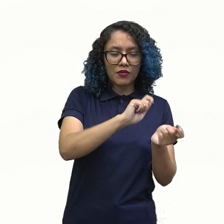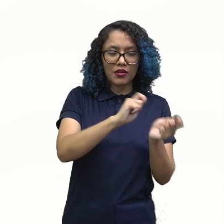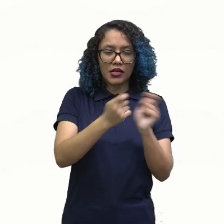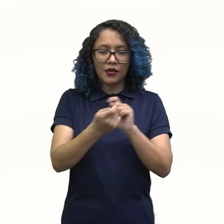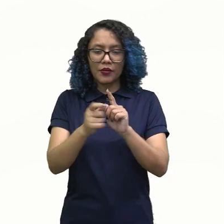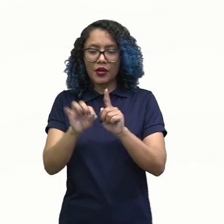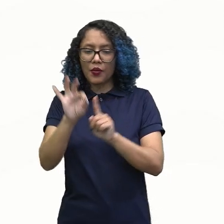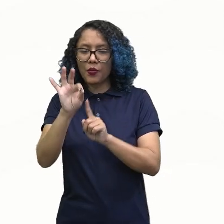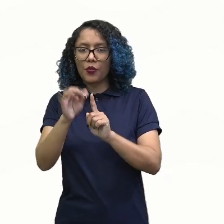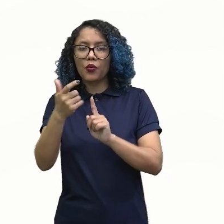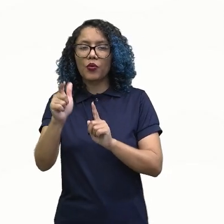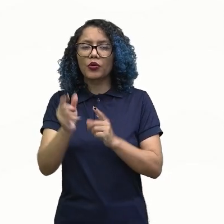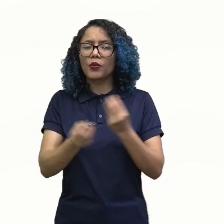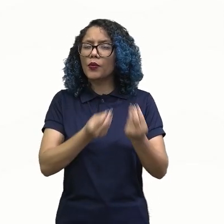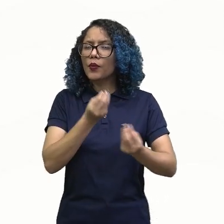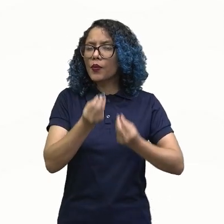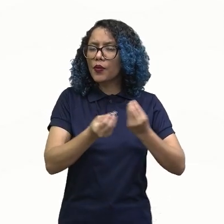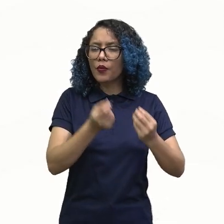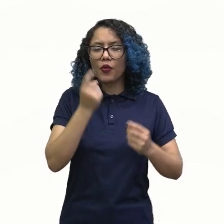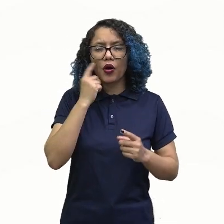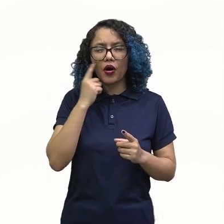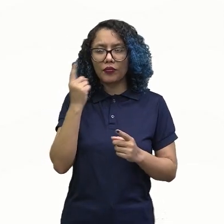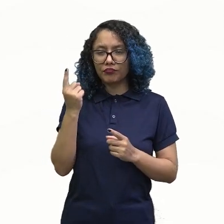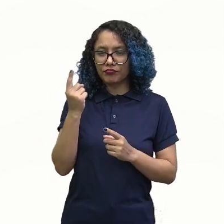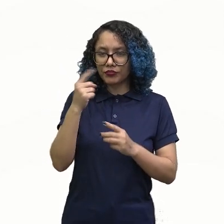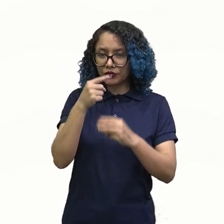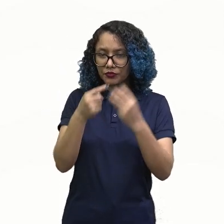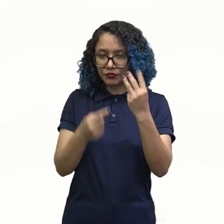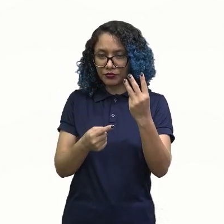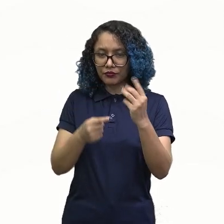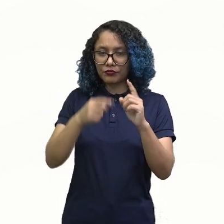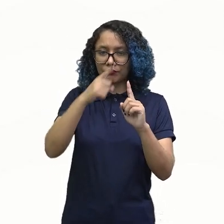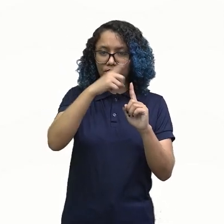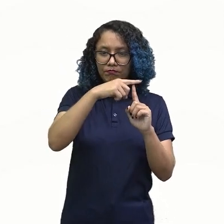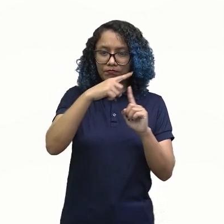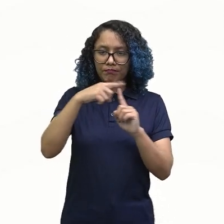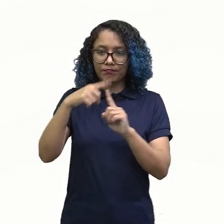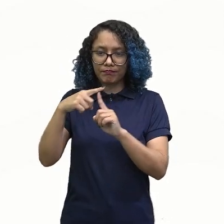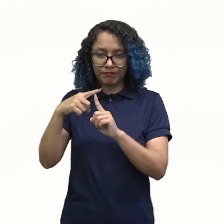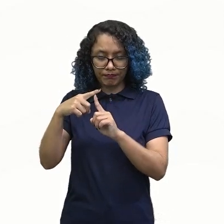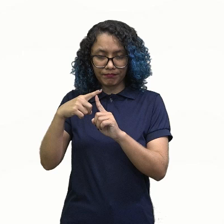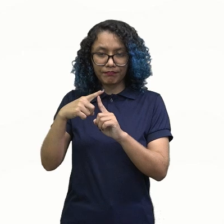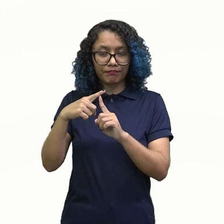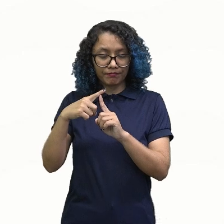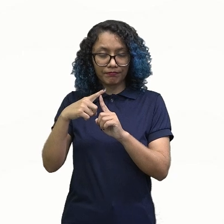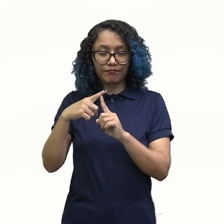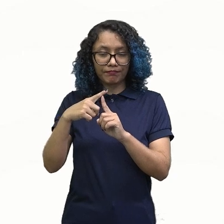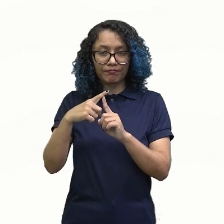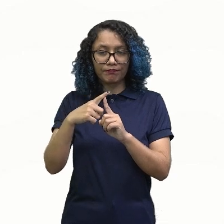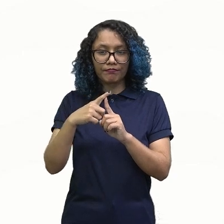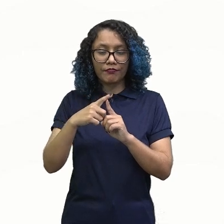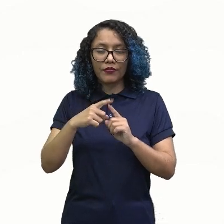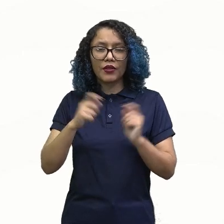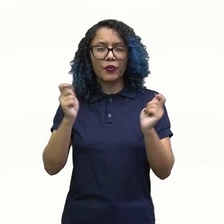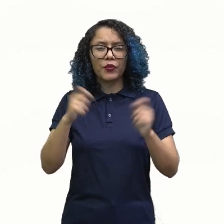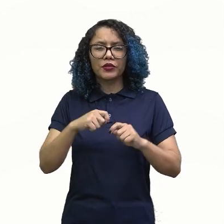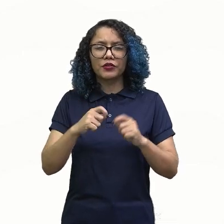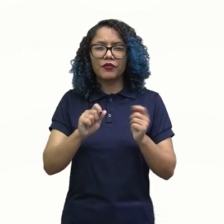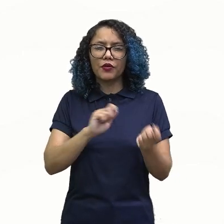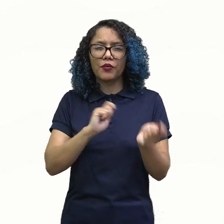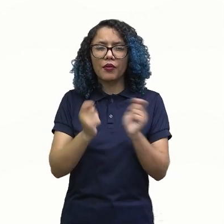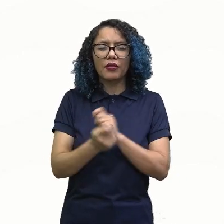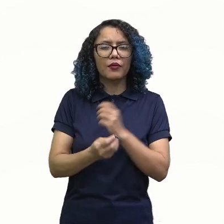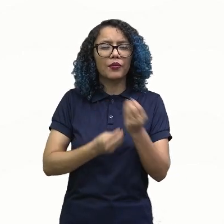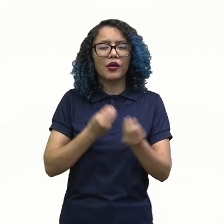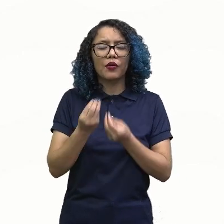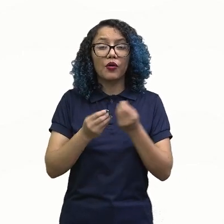aqui os termômetros. Para isso, basta você utilizar a